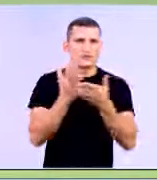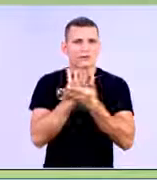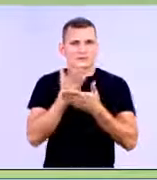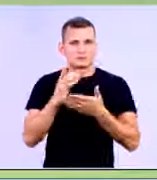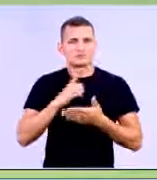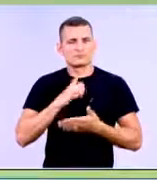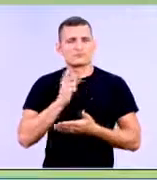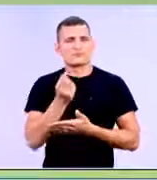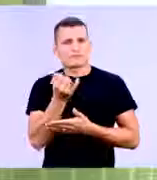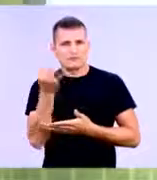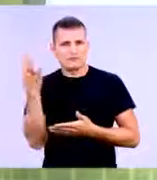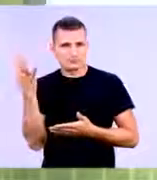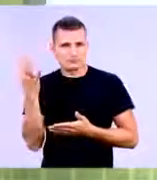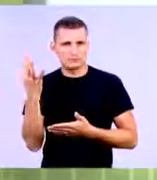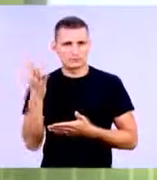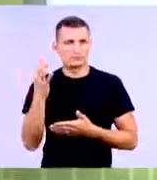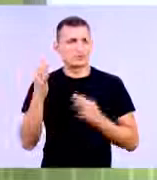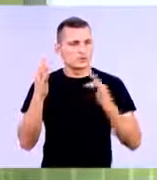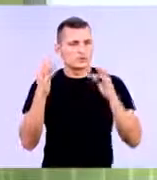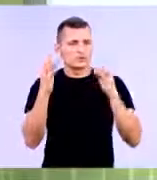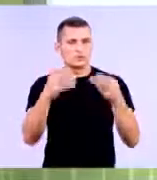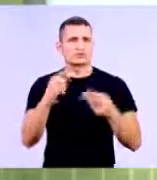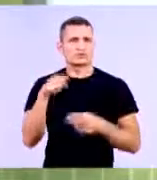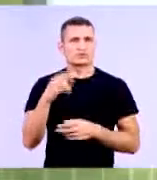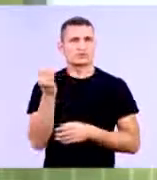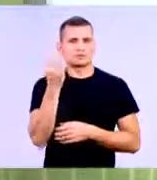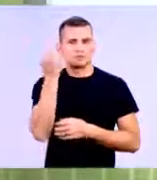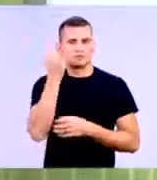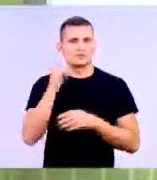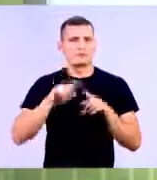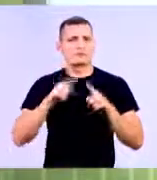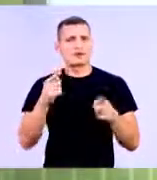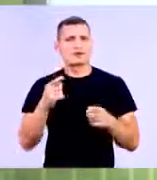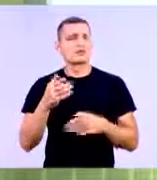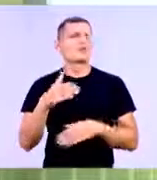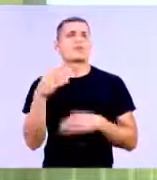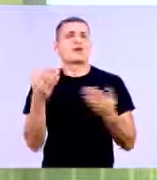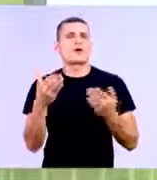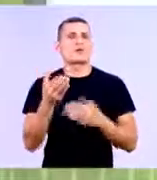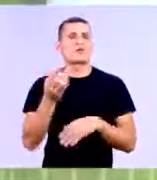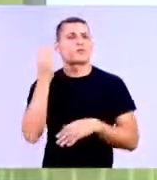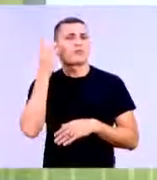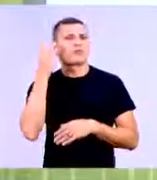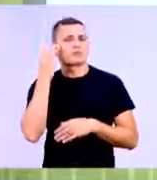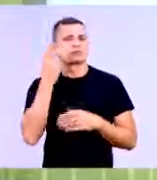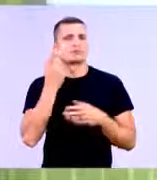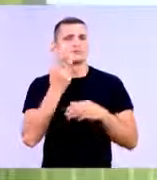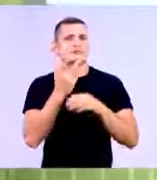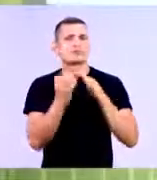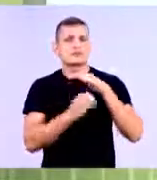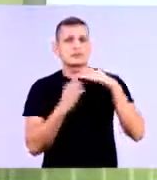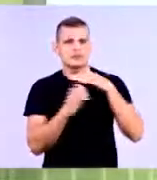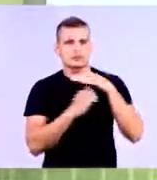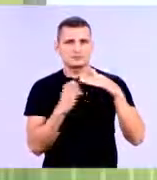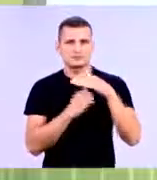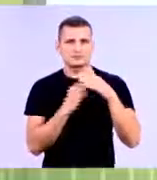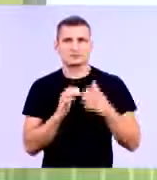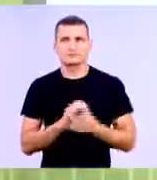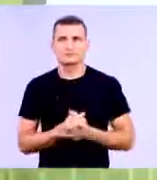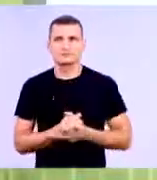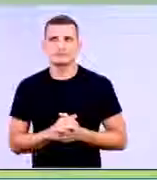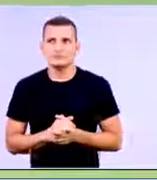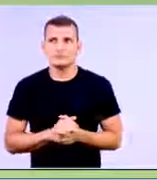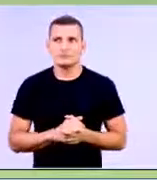sendo importantes. Todos são importantes, mas o que é mais comum nas empresas, certo? Então, veja bem,